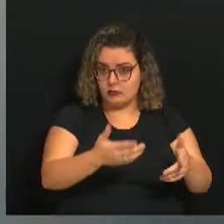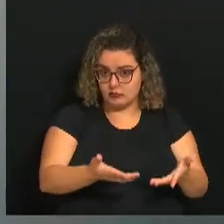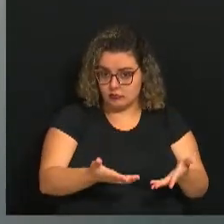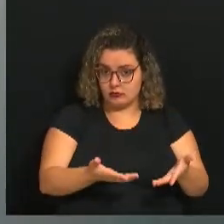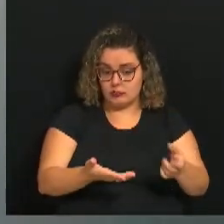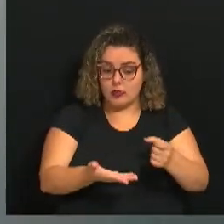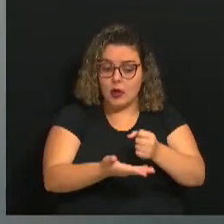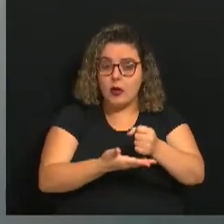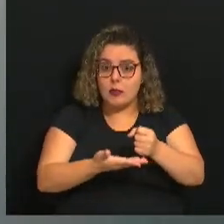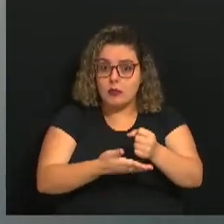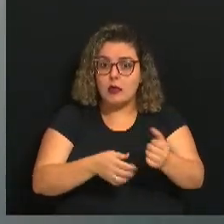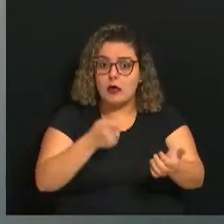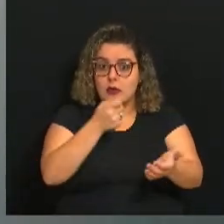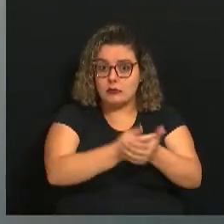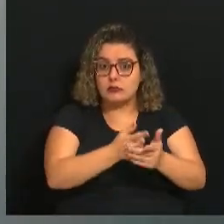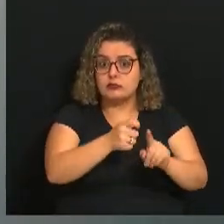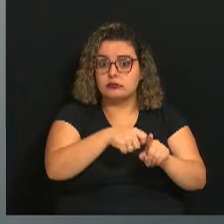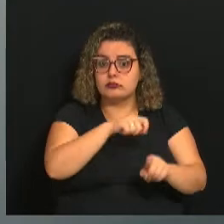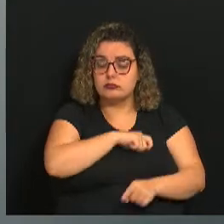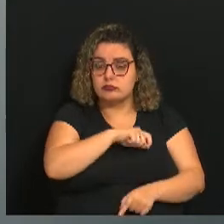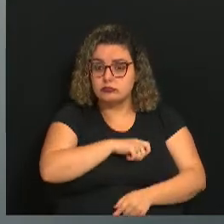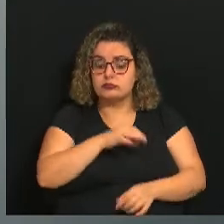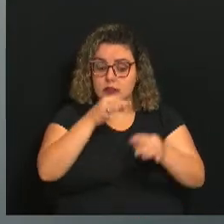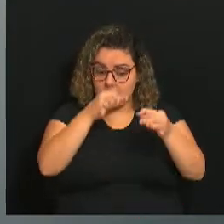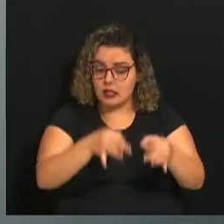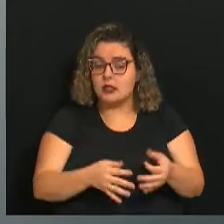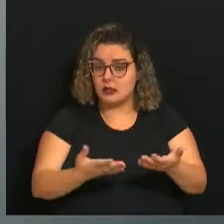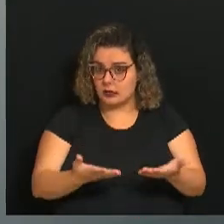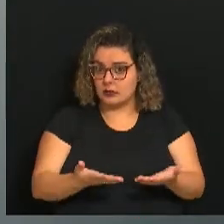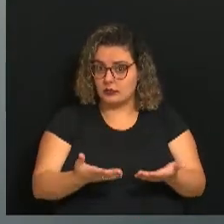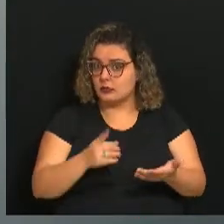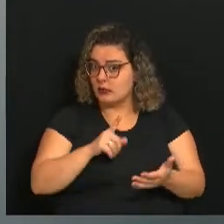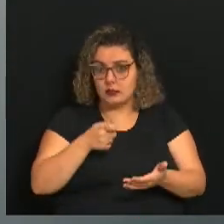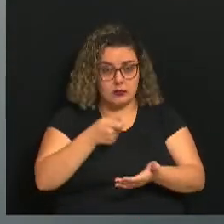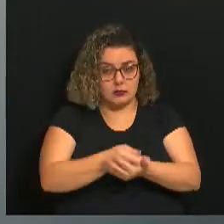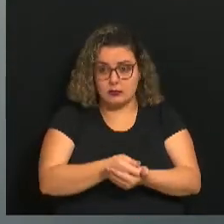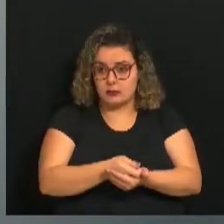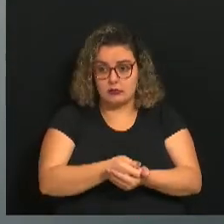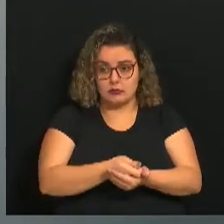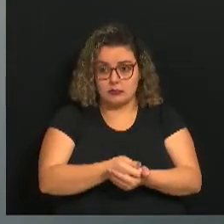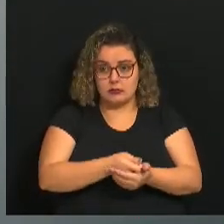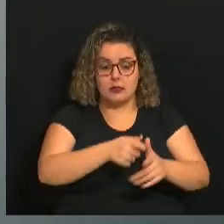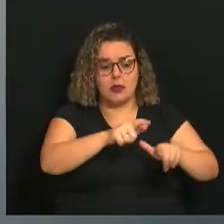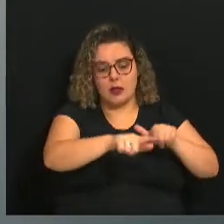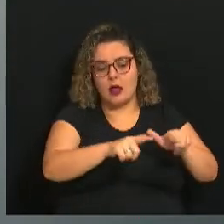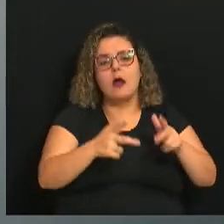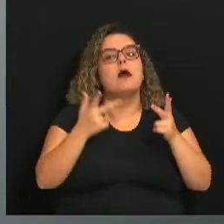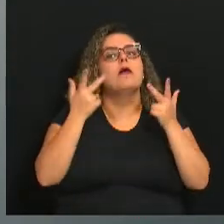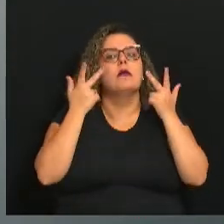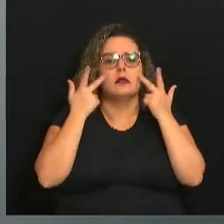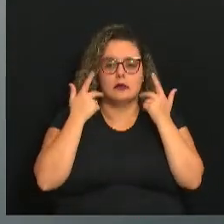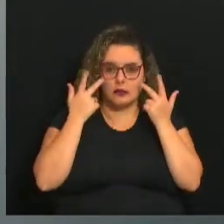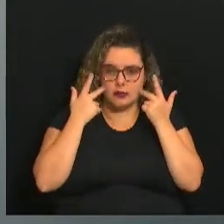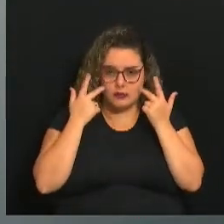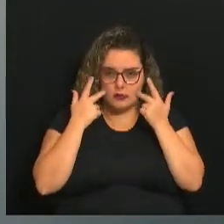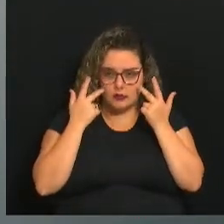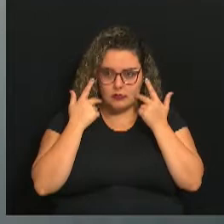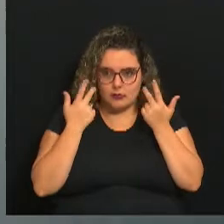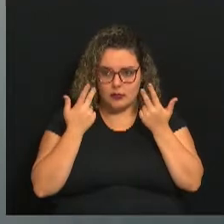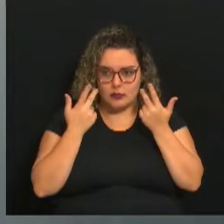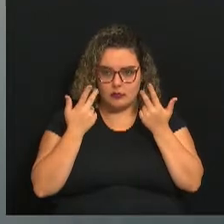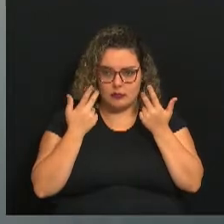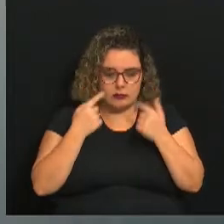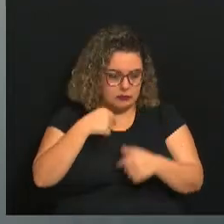de pagar o salário em dia, o salário do trabalhador. E aí os trabalhadores, naturalmente, não